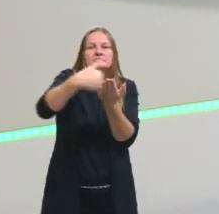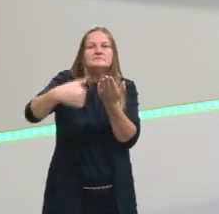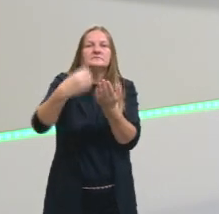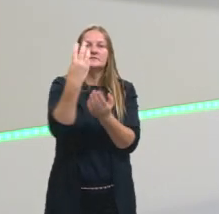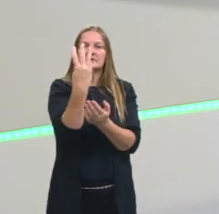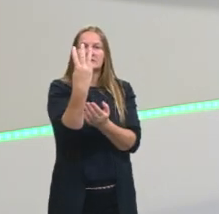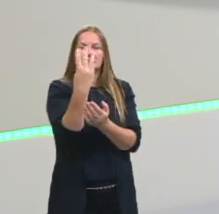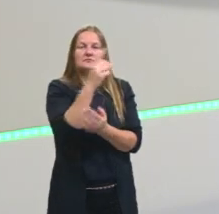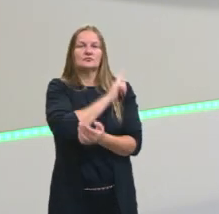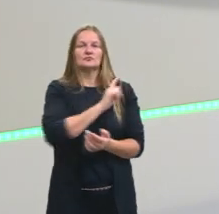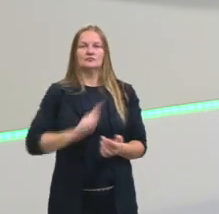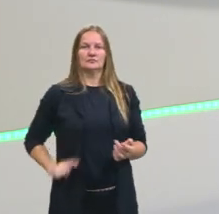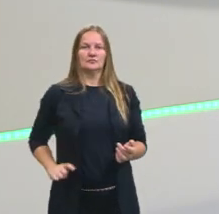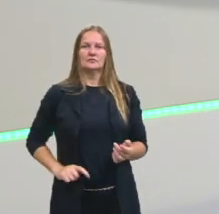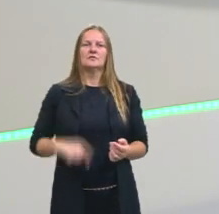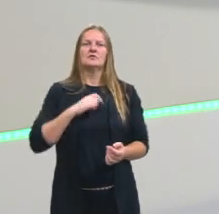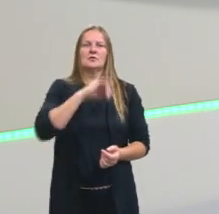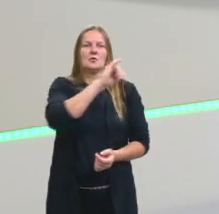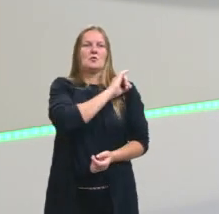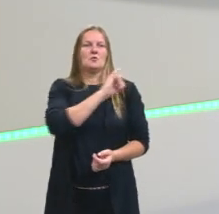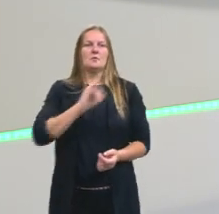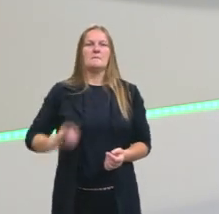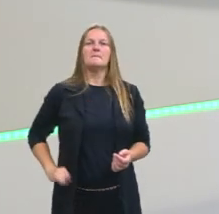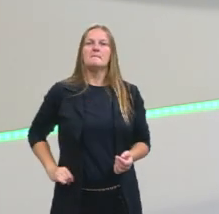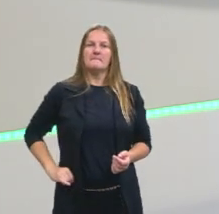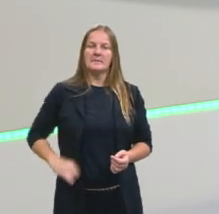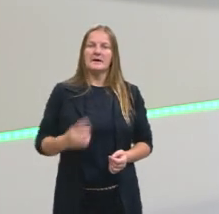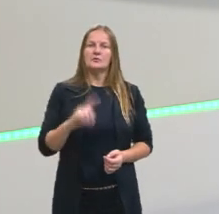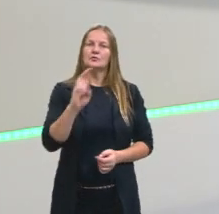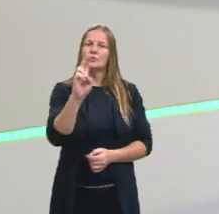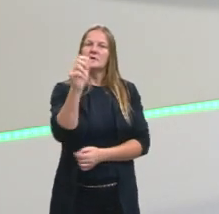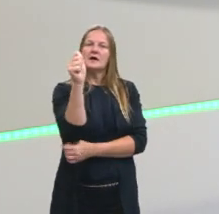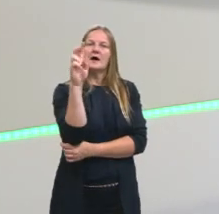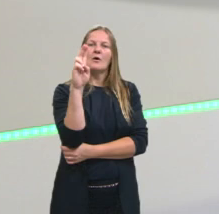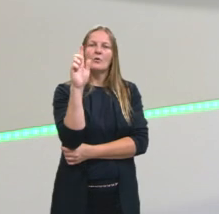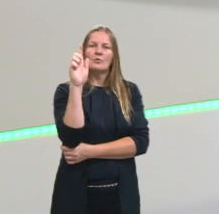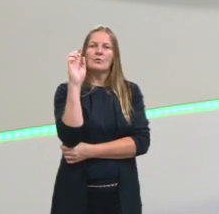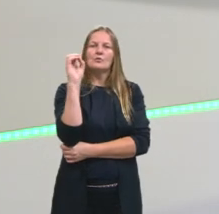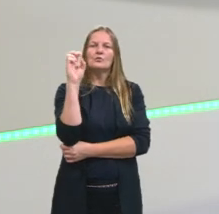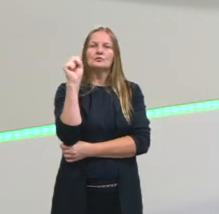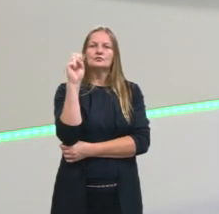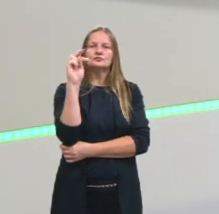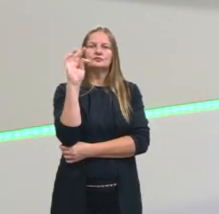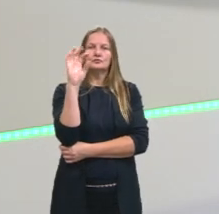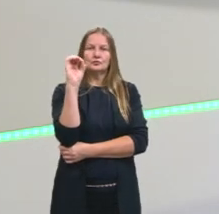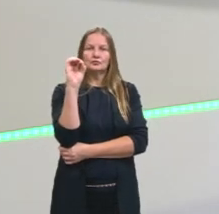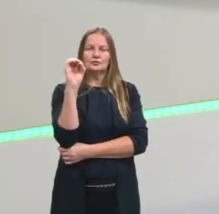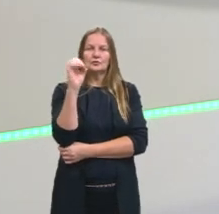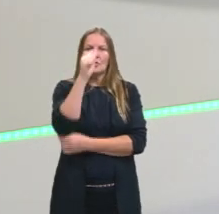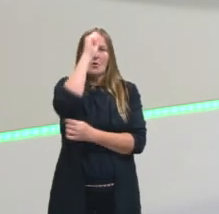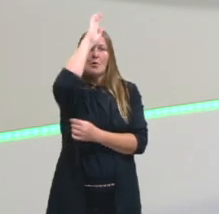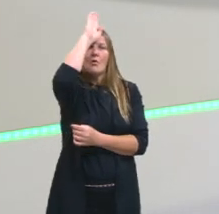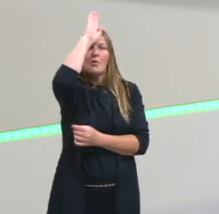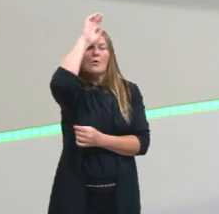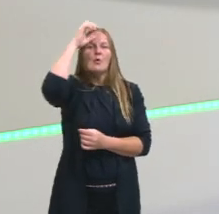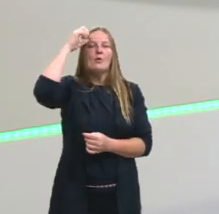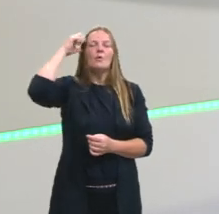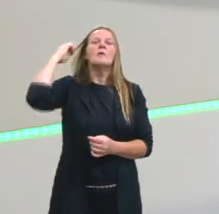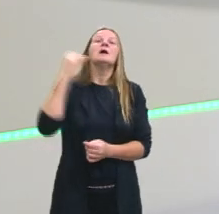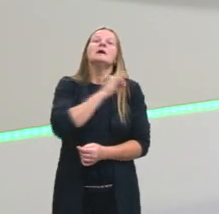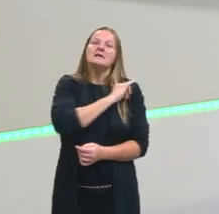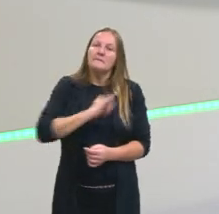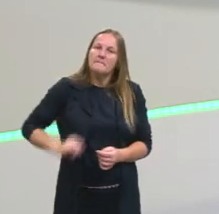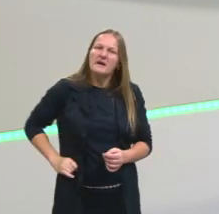vai se estabelecer um império de Augusto Então nesse momento uma vai virar um